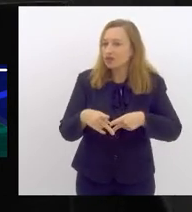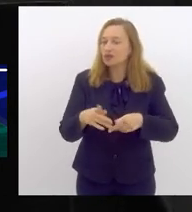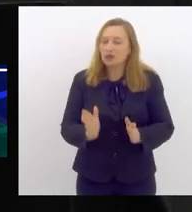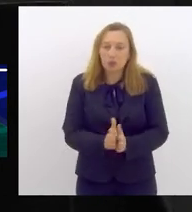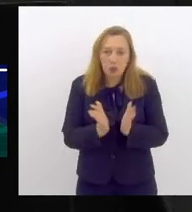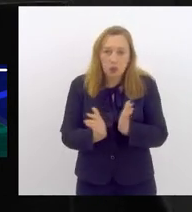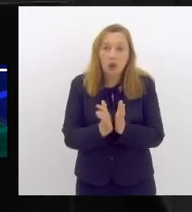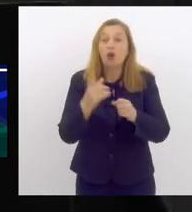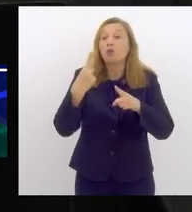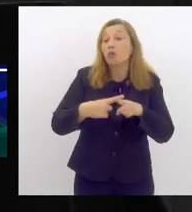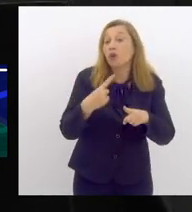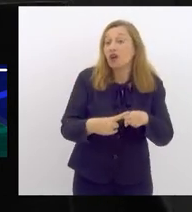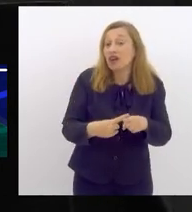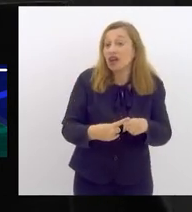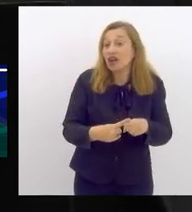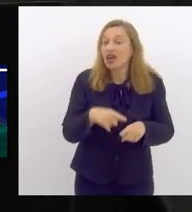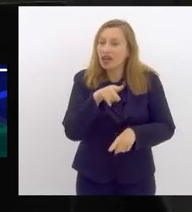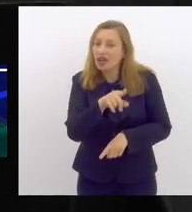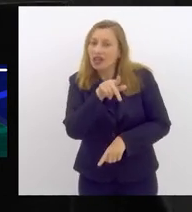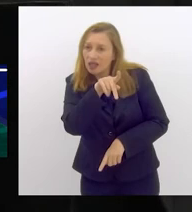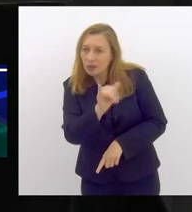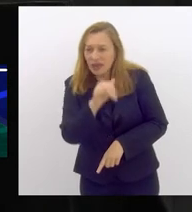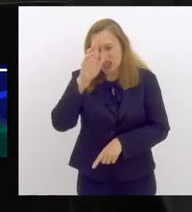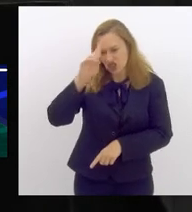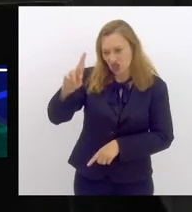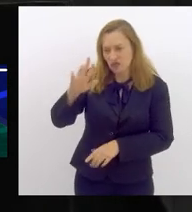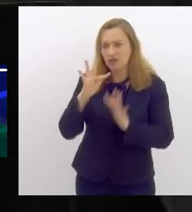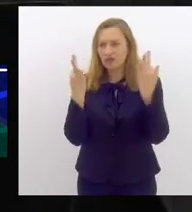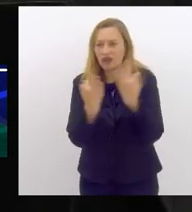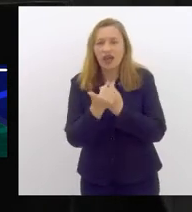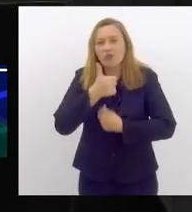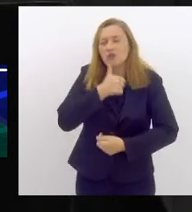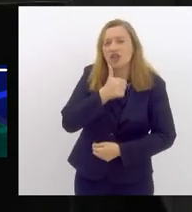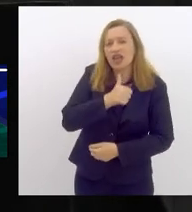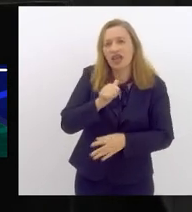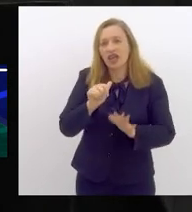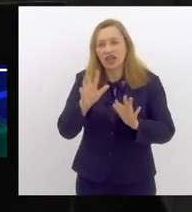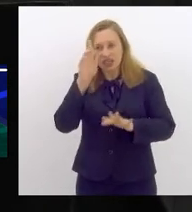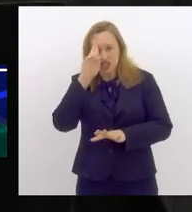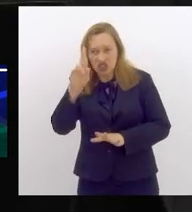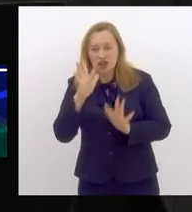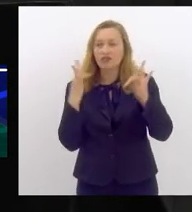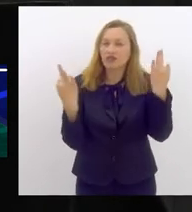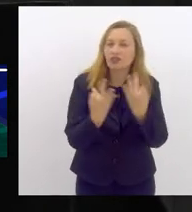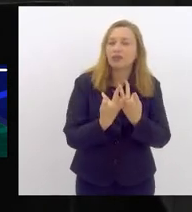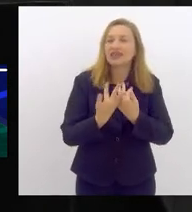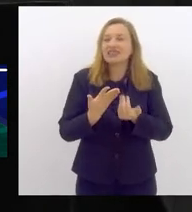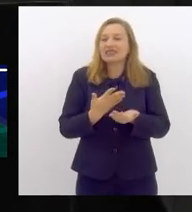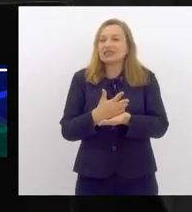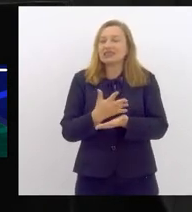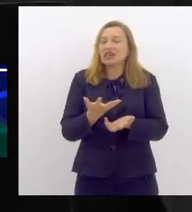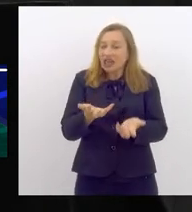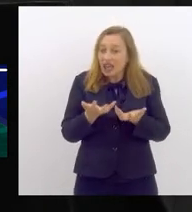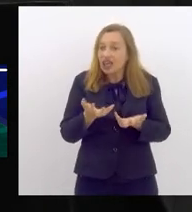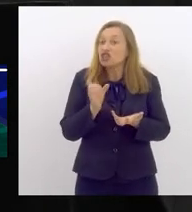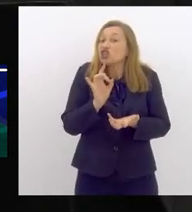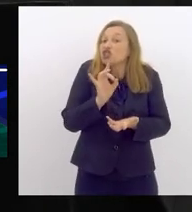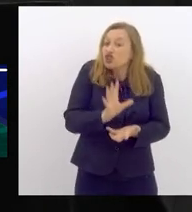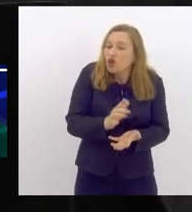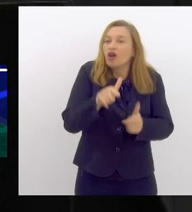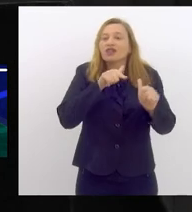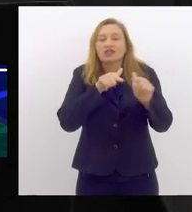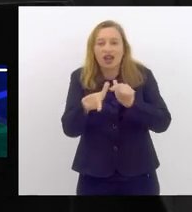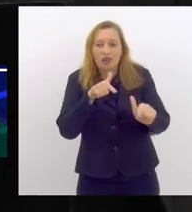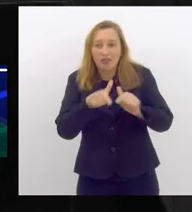vulnerável porque aquele pai que a chefe de família a mulher que é chefe de família nada mais quer a